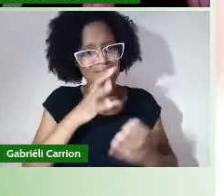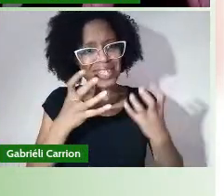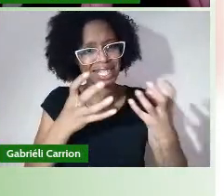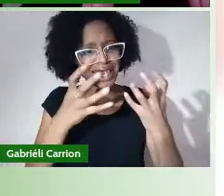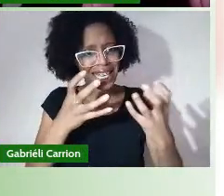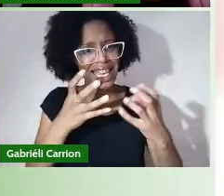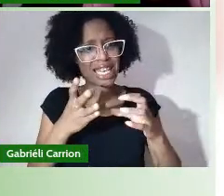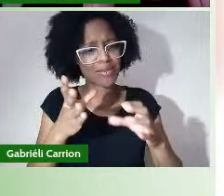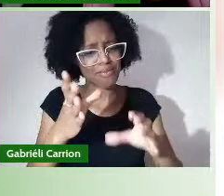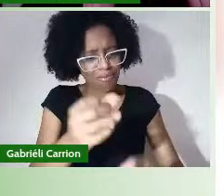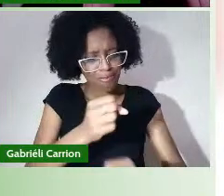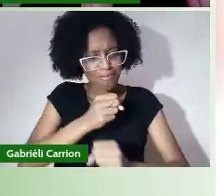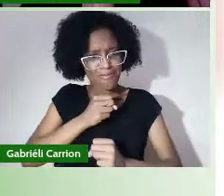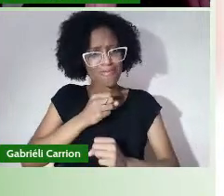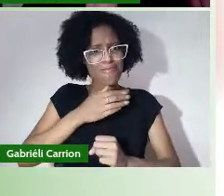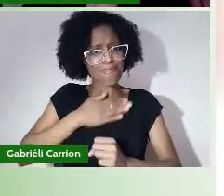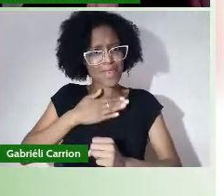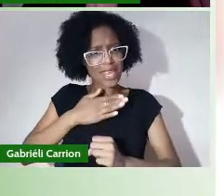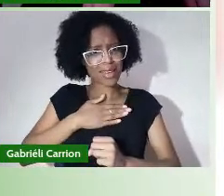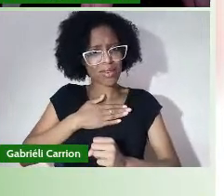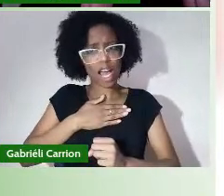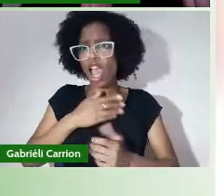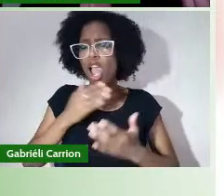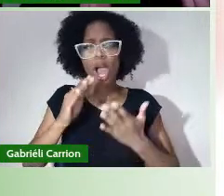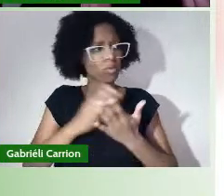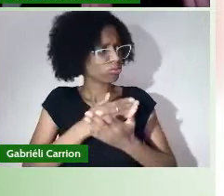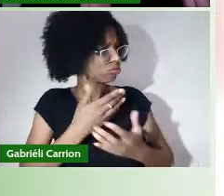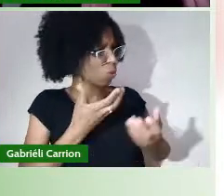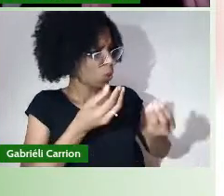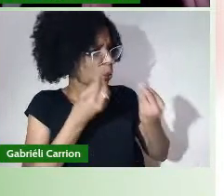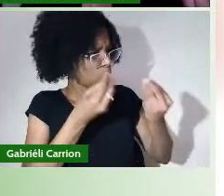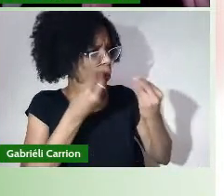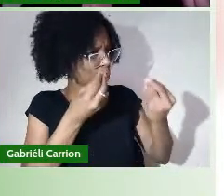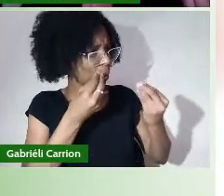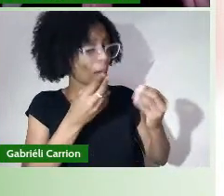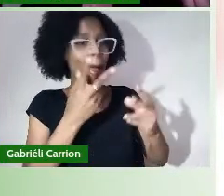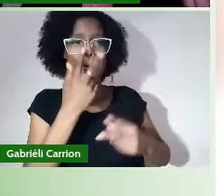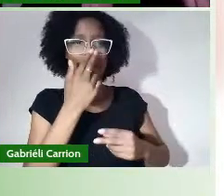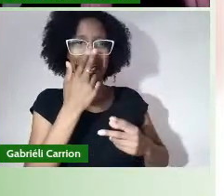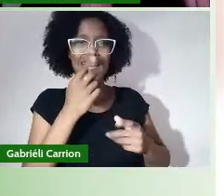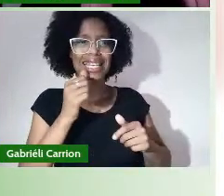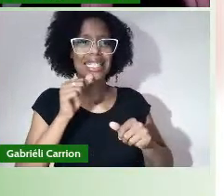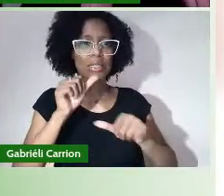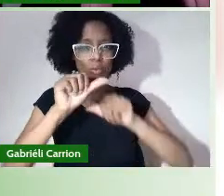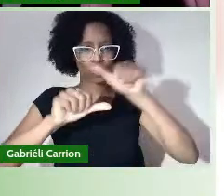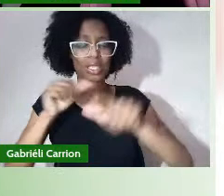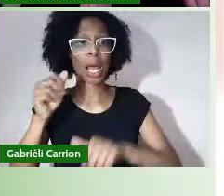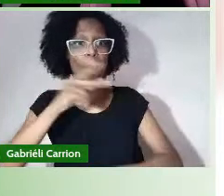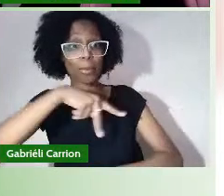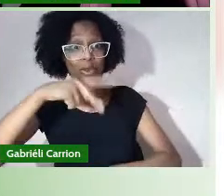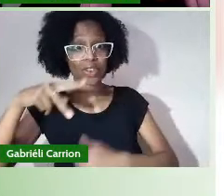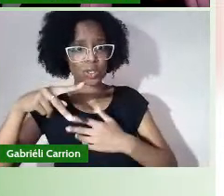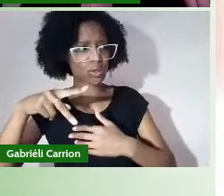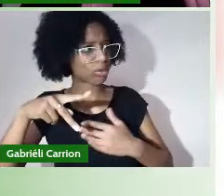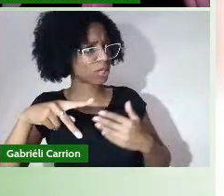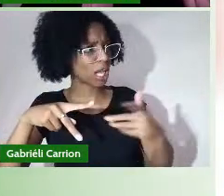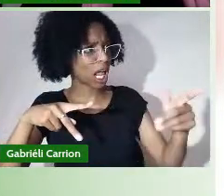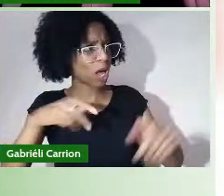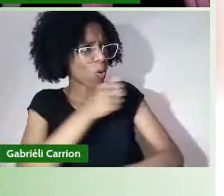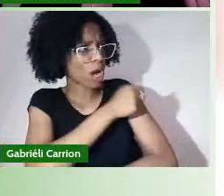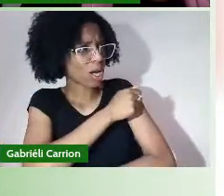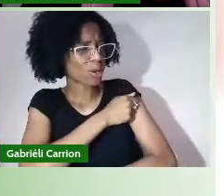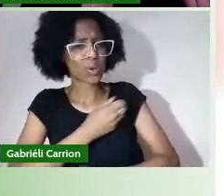guarda-chuva. E não foi compreendido. E muitas vezes nós, professores, não compreendemos muitas vezes essas emoções,